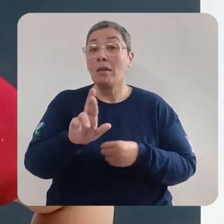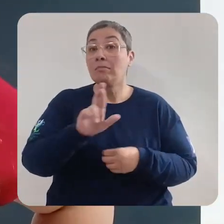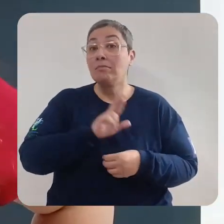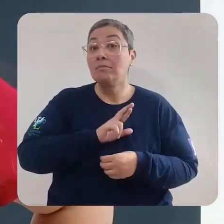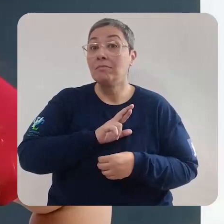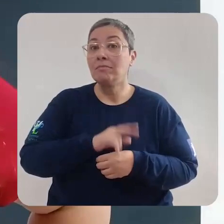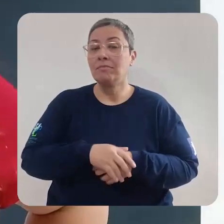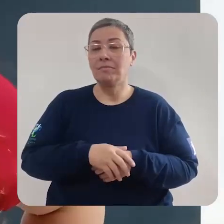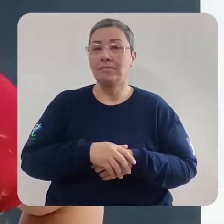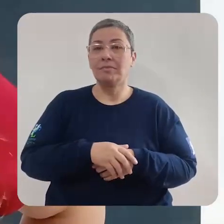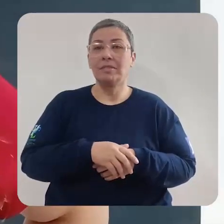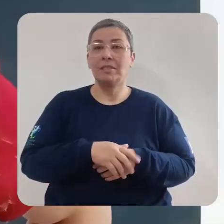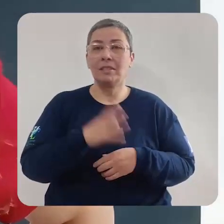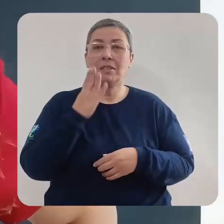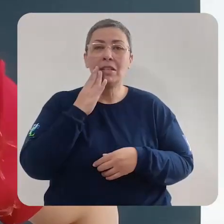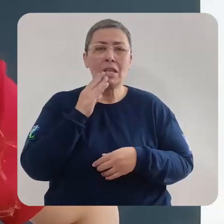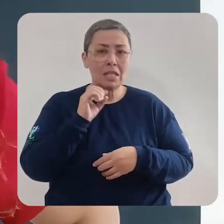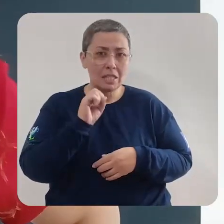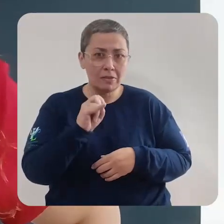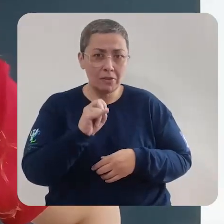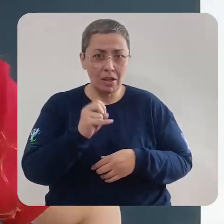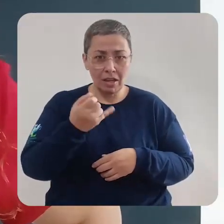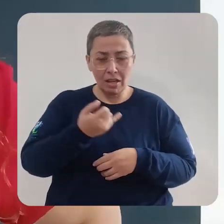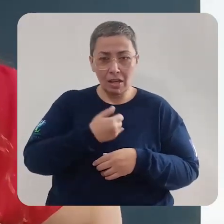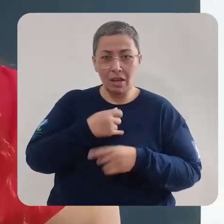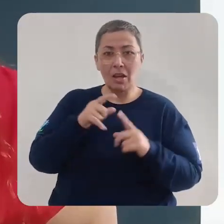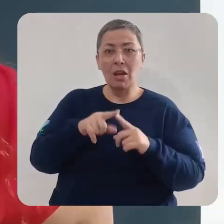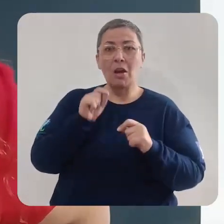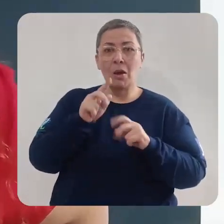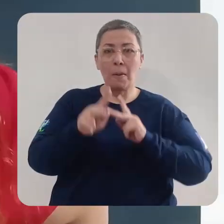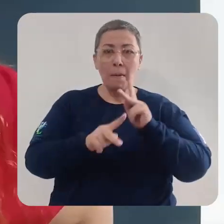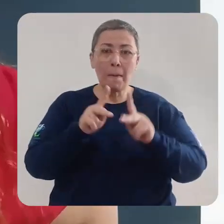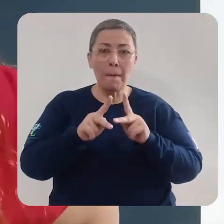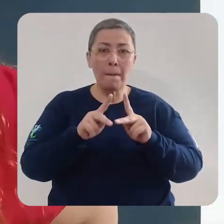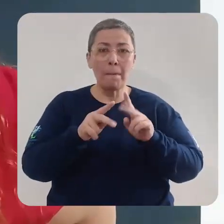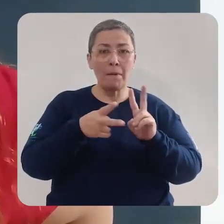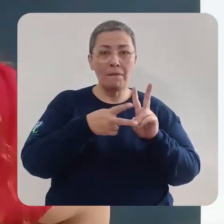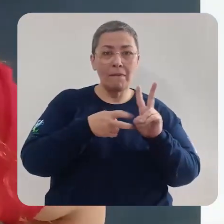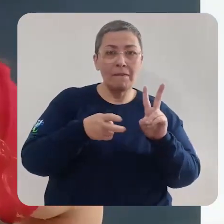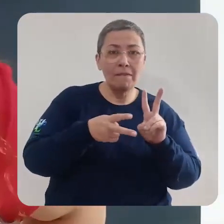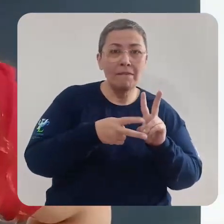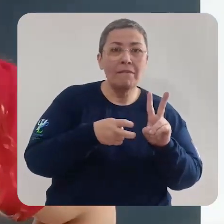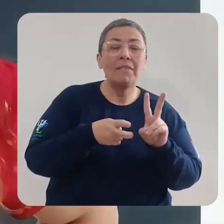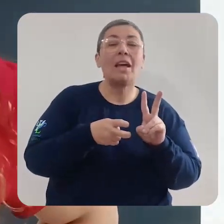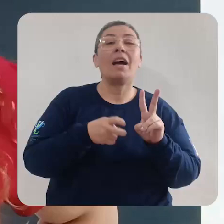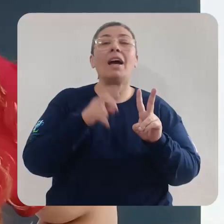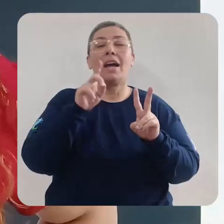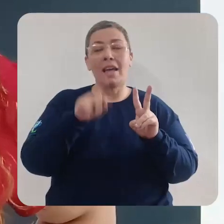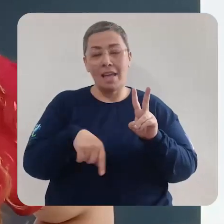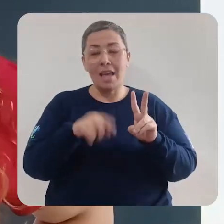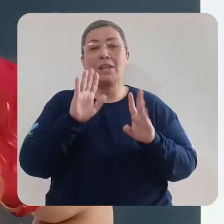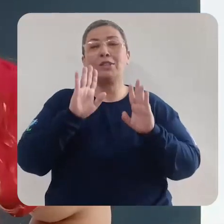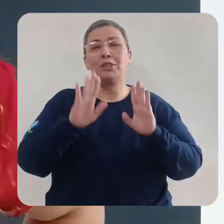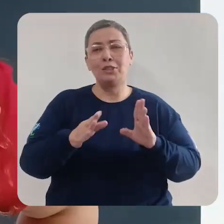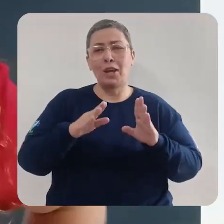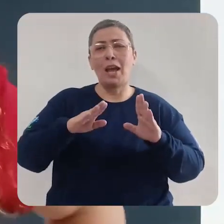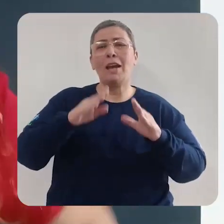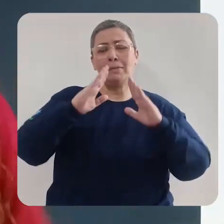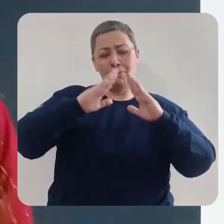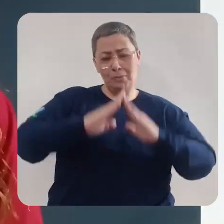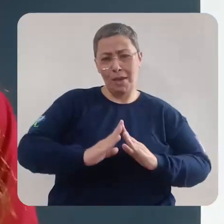E aí, qual é a sua resposta? Se você disse que foram os povos originários, os